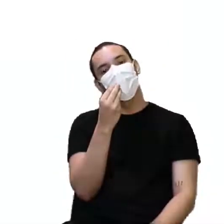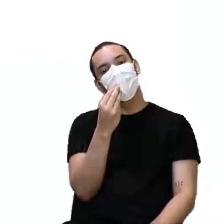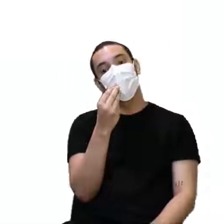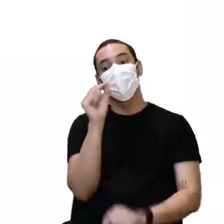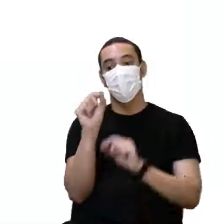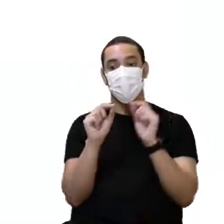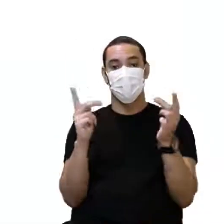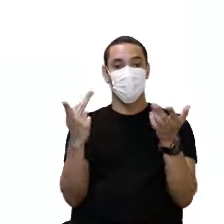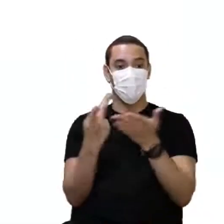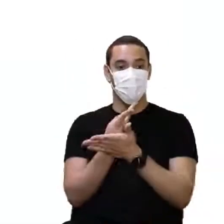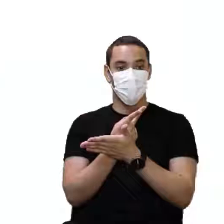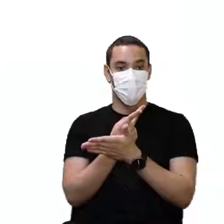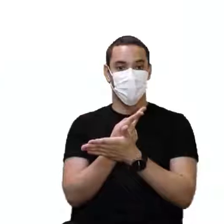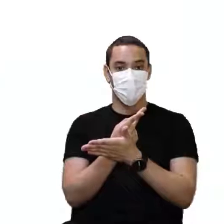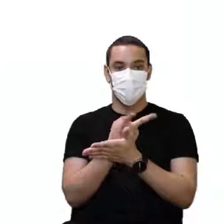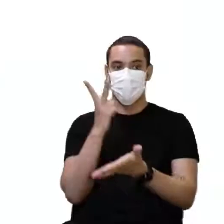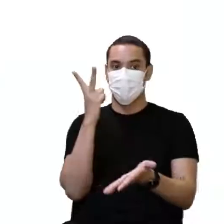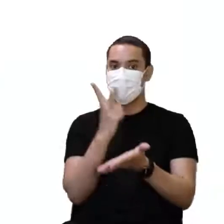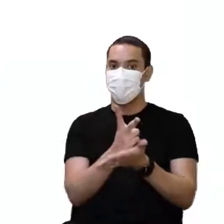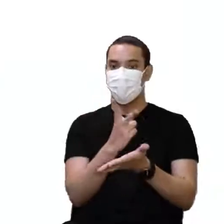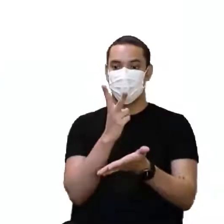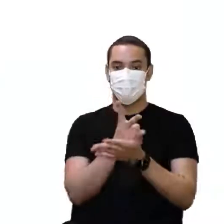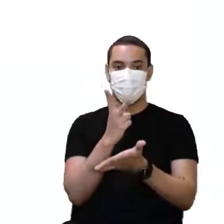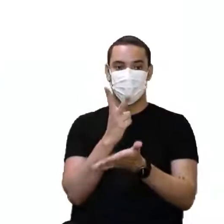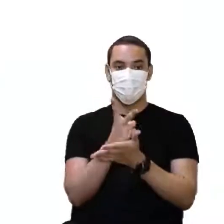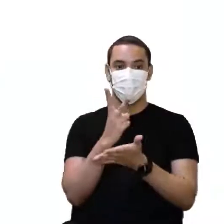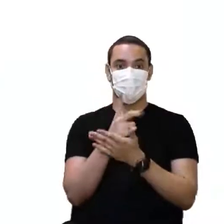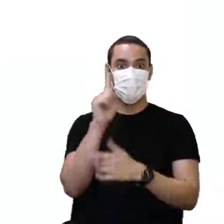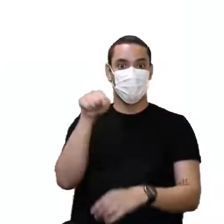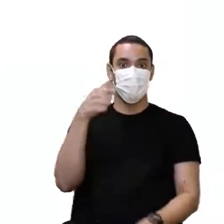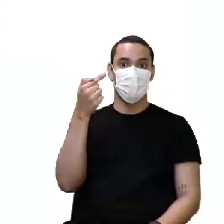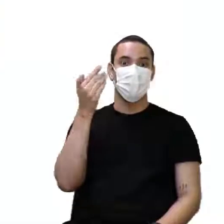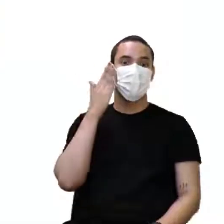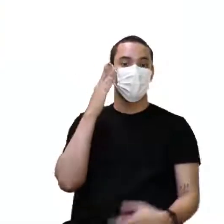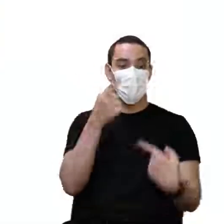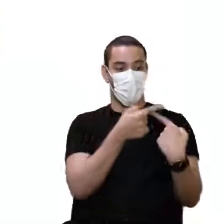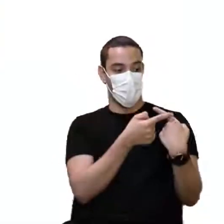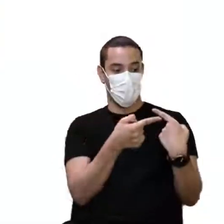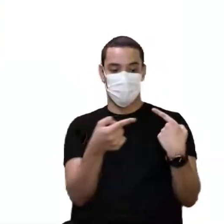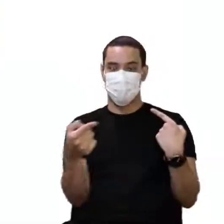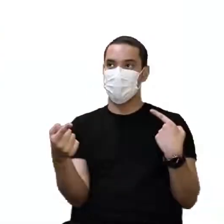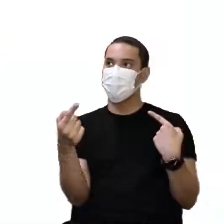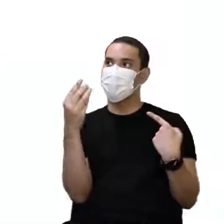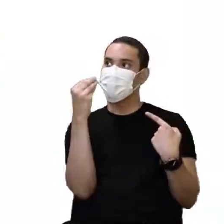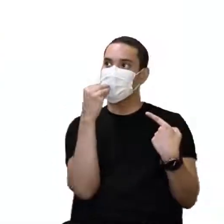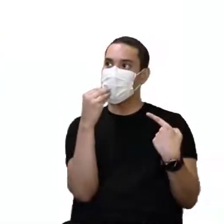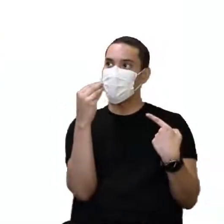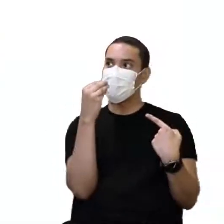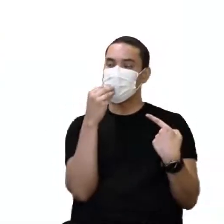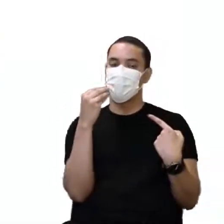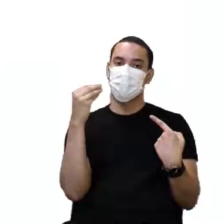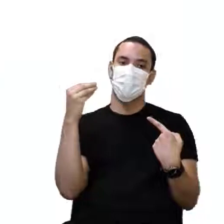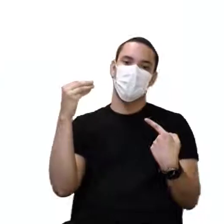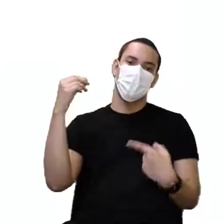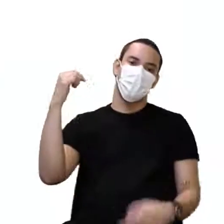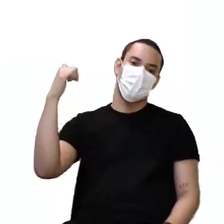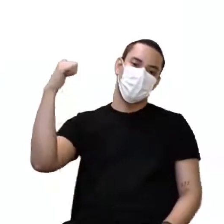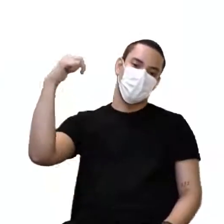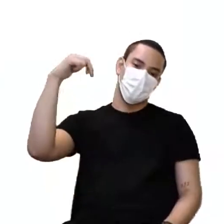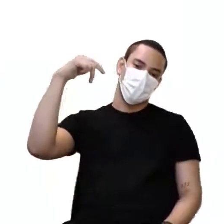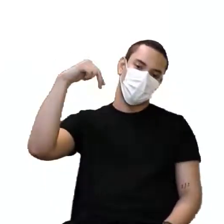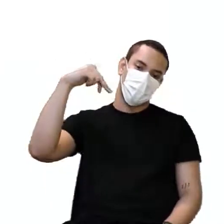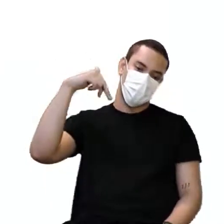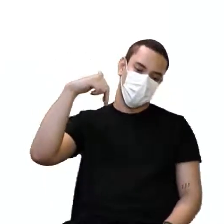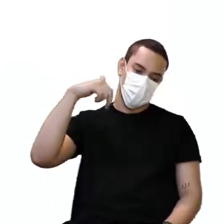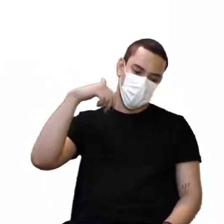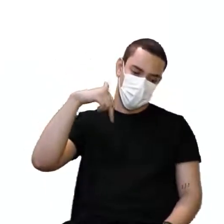o que acontece? Toda vez, assim, depois de 7 dias, uma semana lá se alimentando, aí ela vem e desce. Só